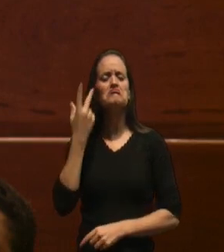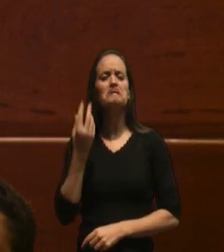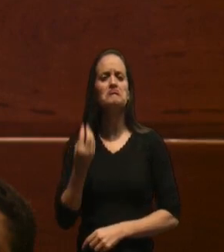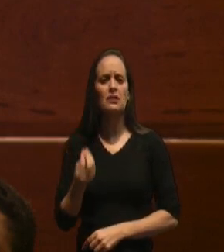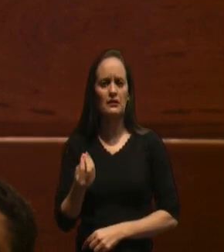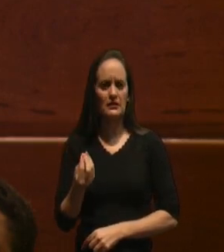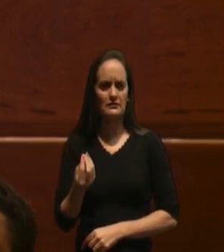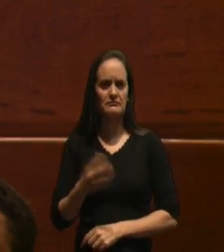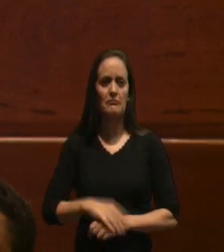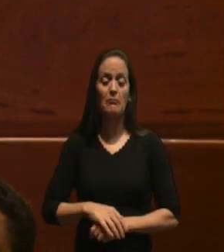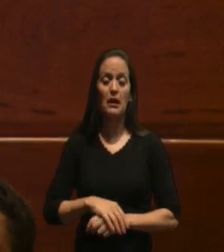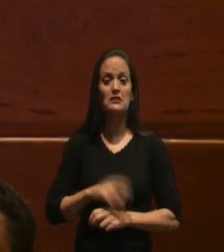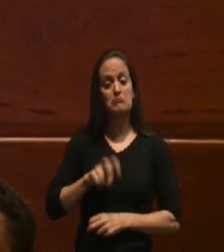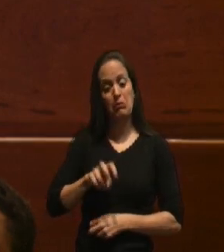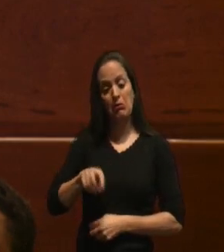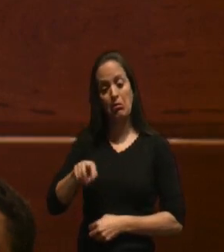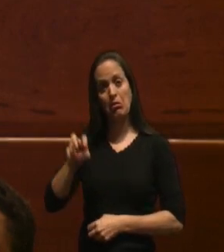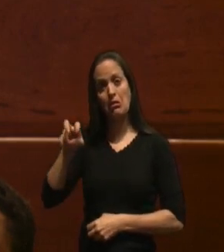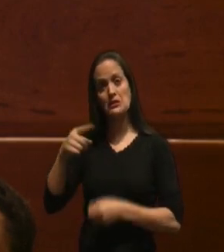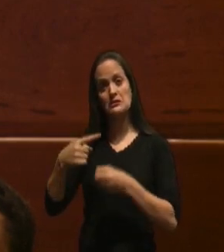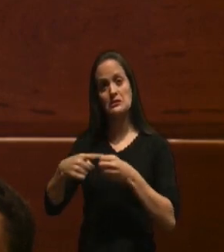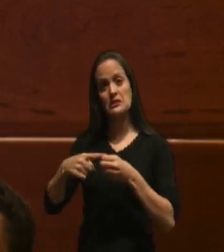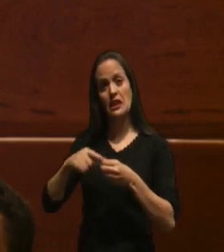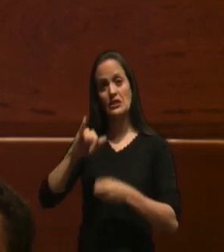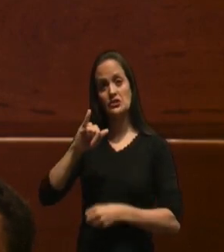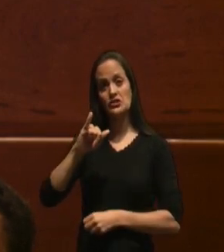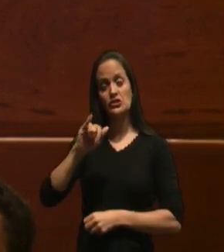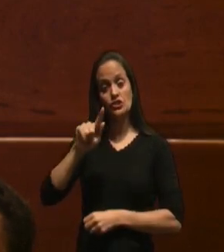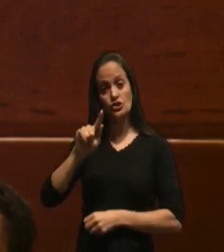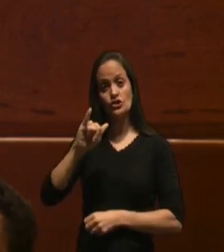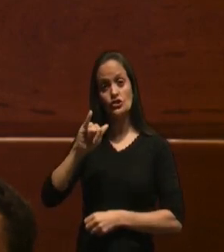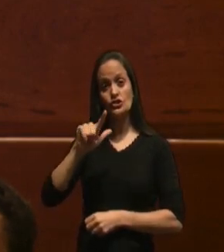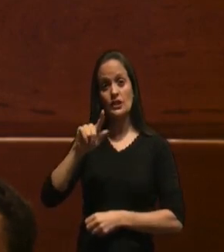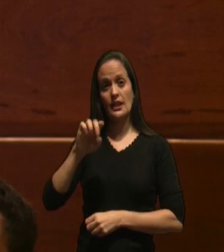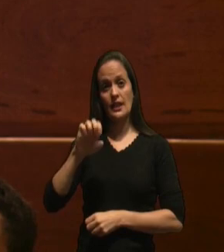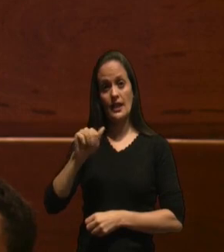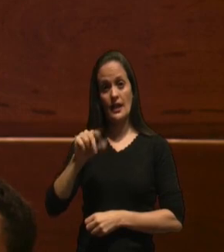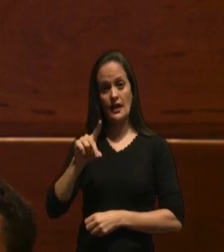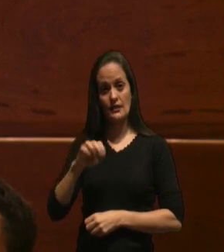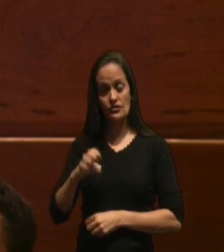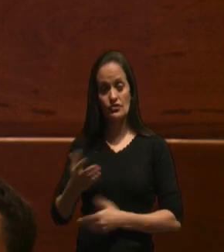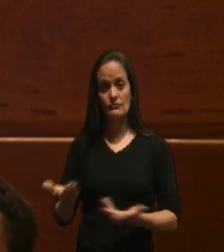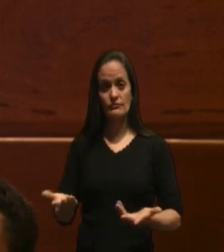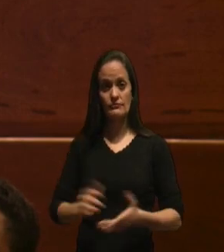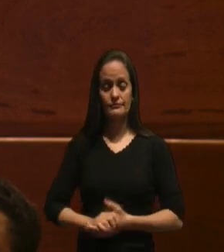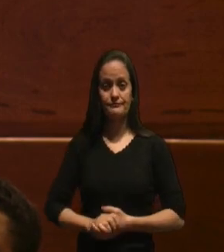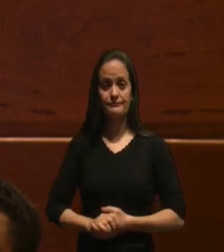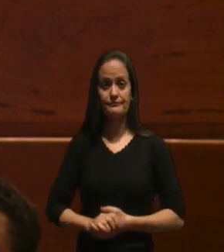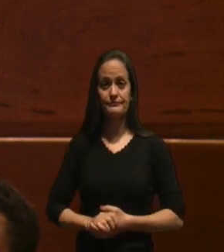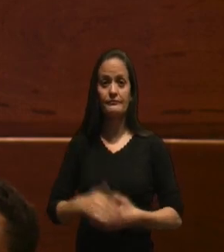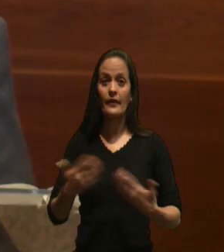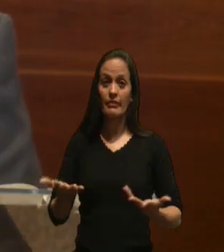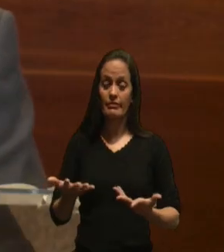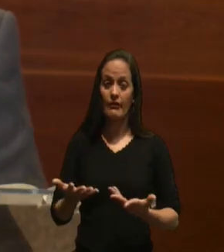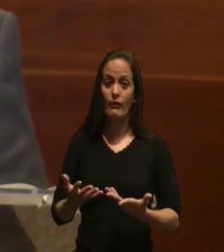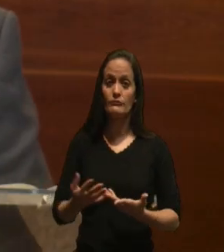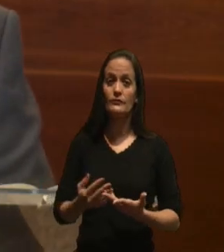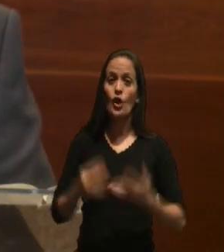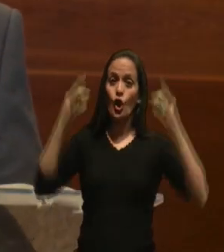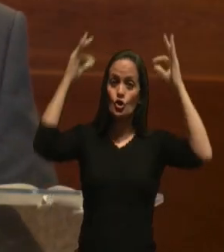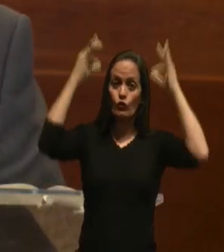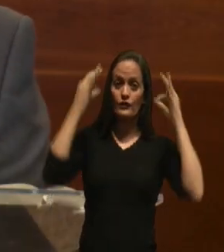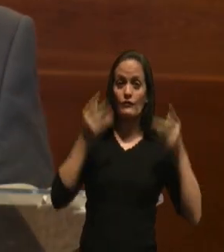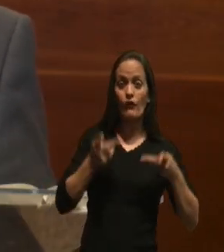Ramote Gileade. A história mostra que num determinado momento da sua vida, o rei Josafá foi visitar Acabe, o seu compadre,